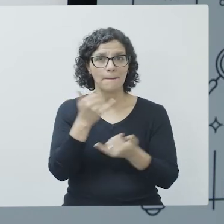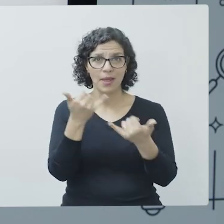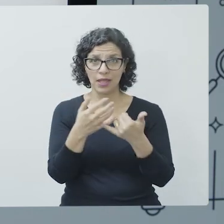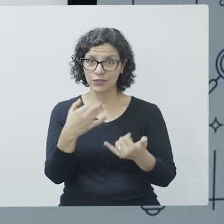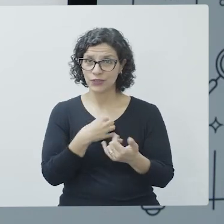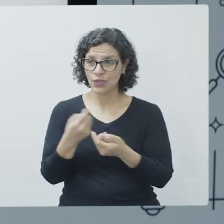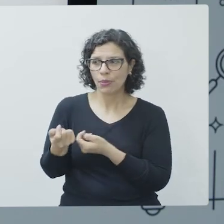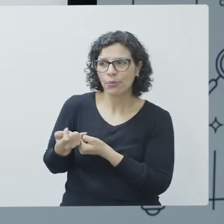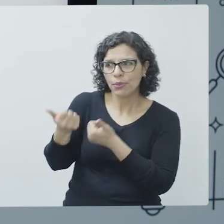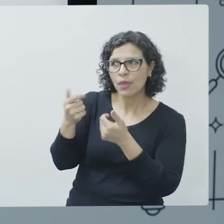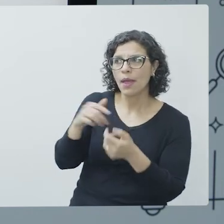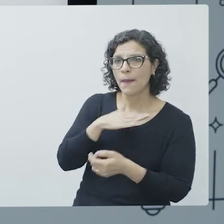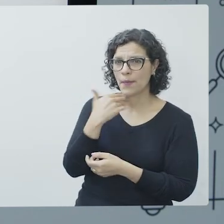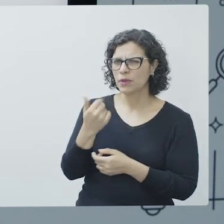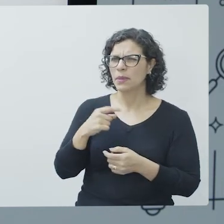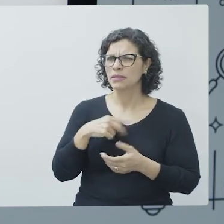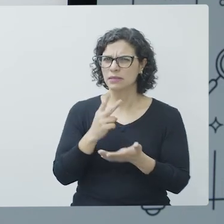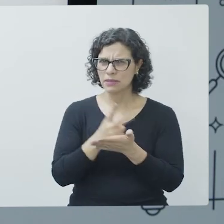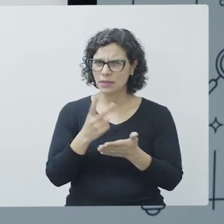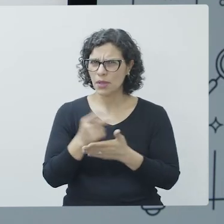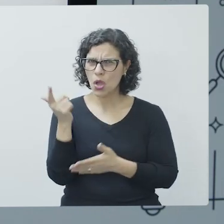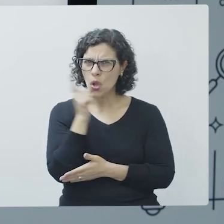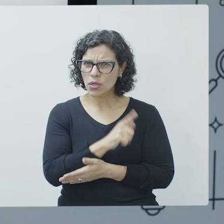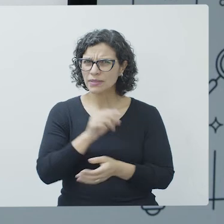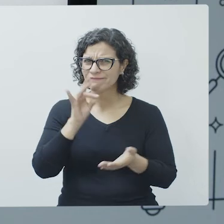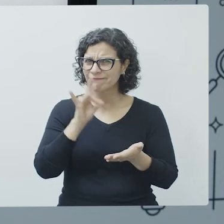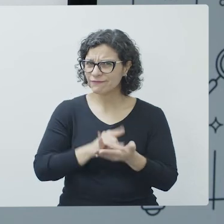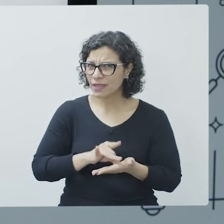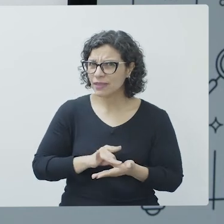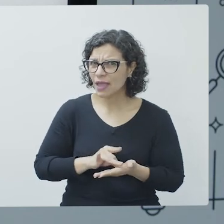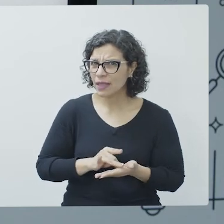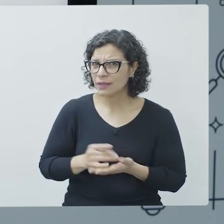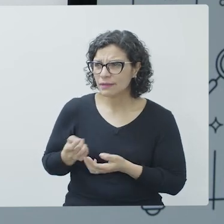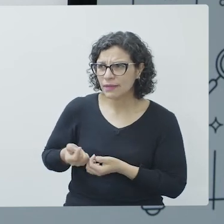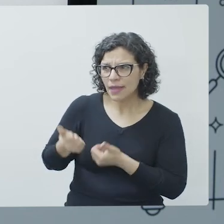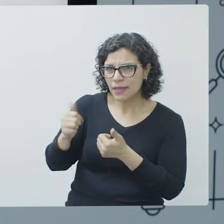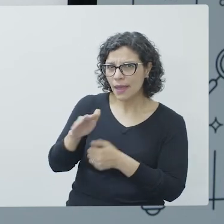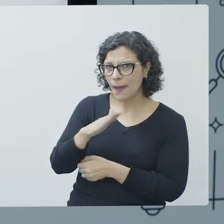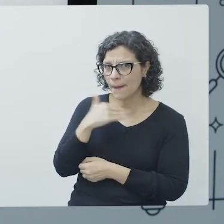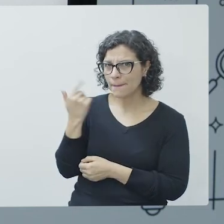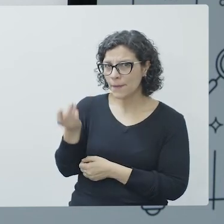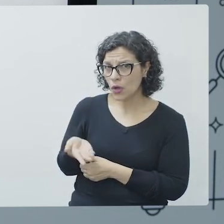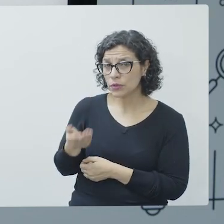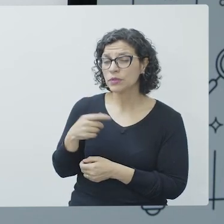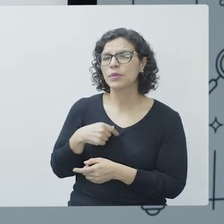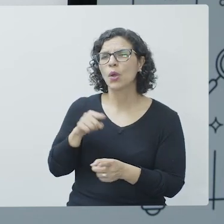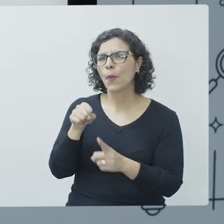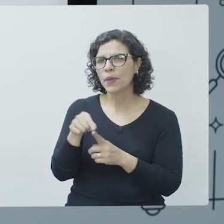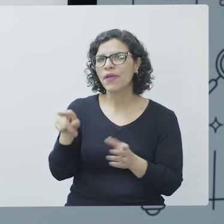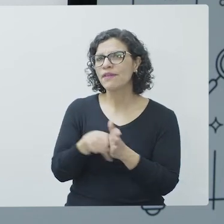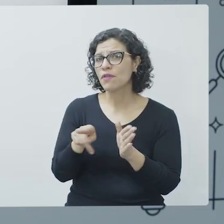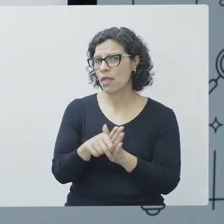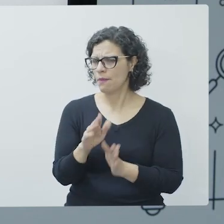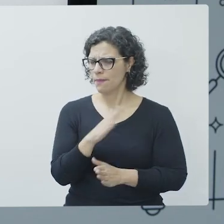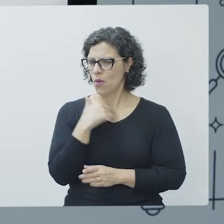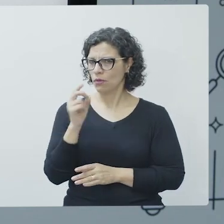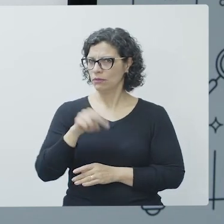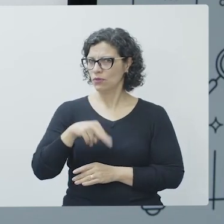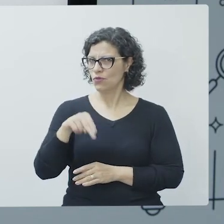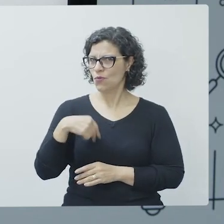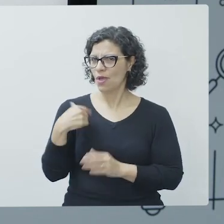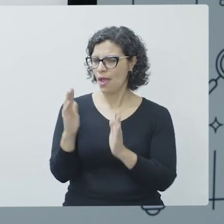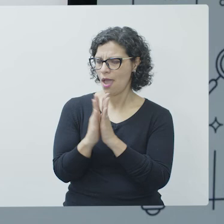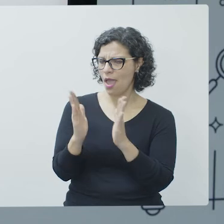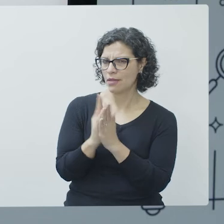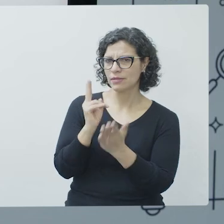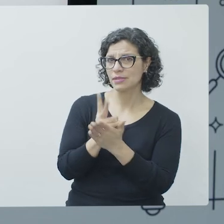parece, enganá-la. Mas será que ele vai realmente enganá-la? Porque a intenção dele é não terminar essa